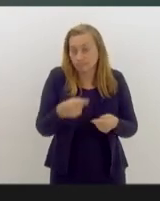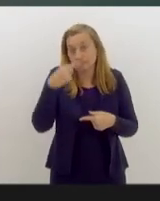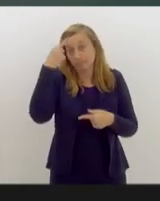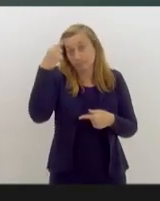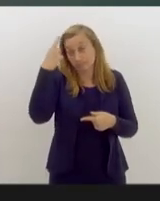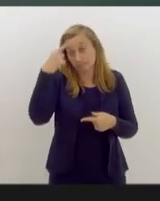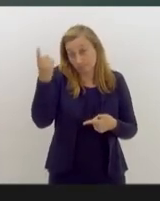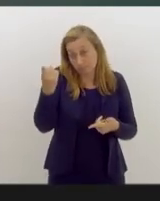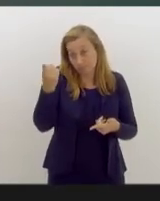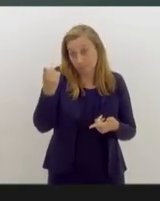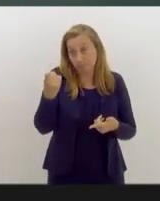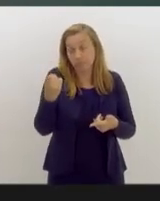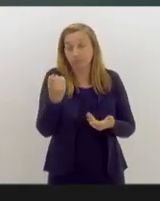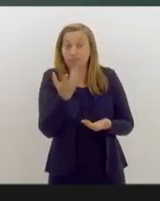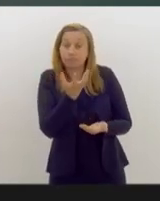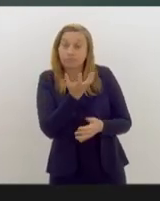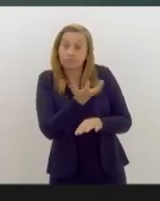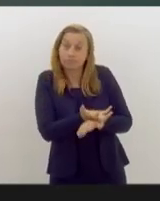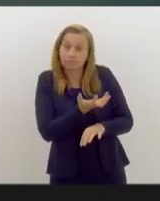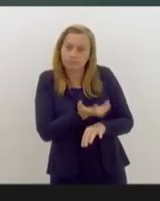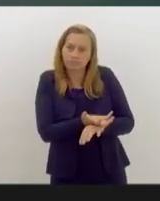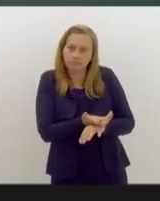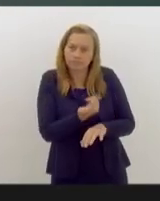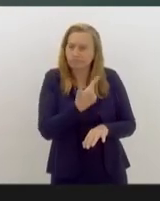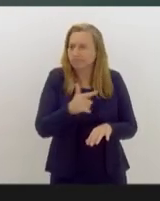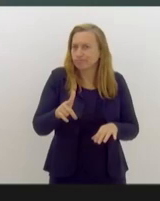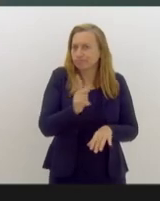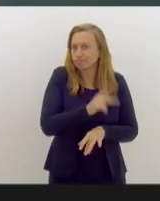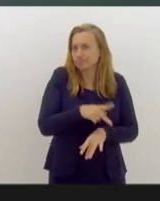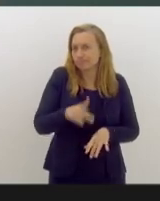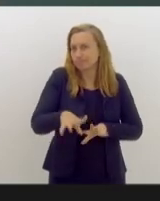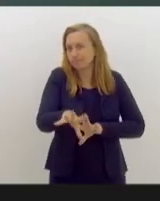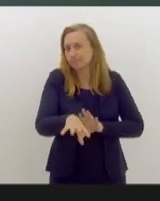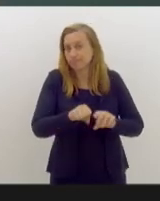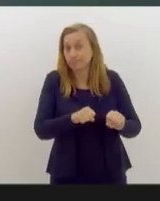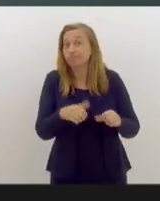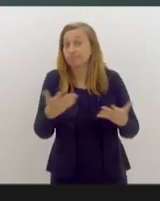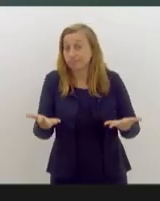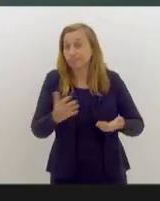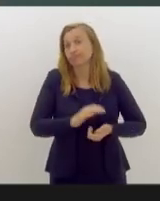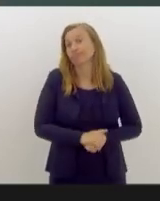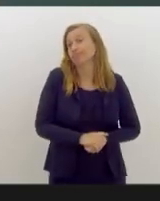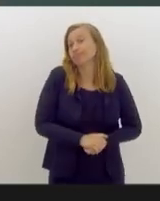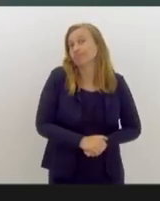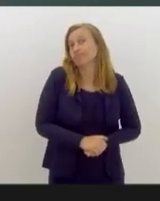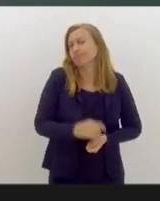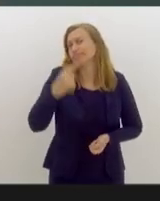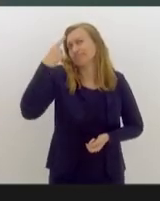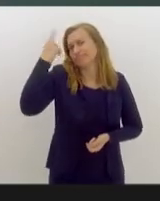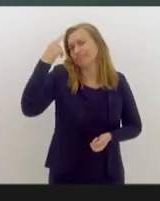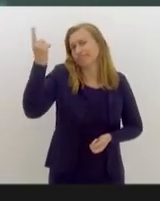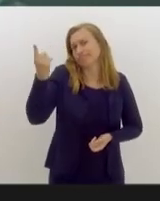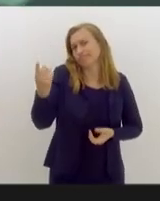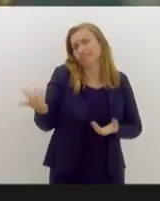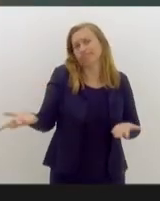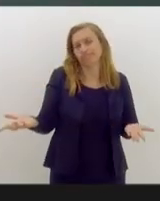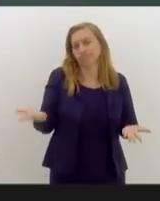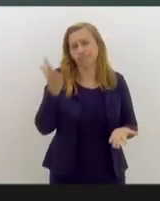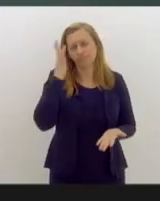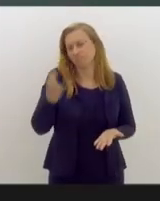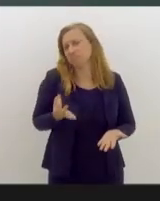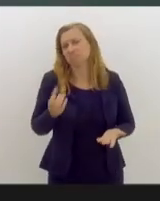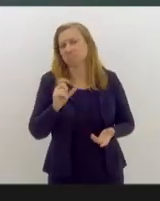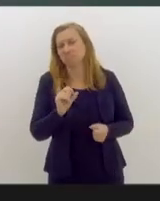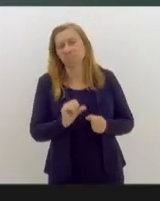inventando disciplinas que não tem professor formado para isso, né? É uma invenção de disciplina. Não sabe o que